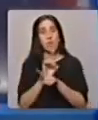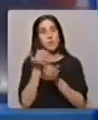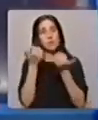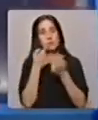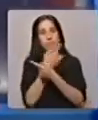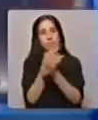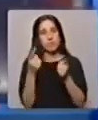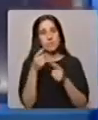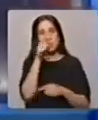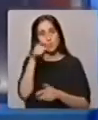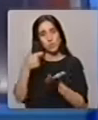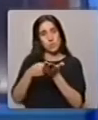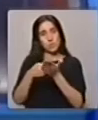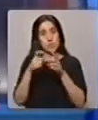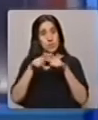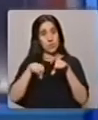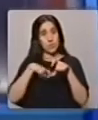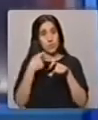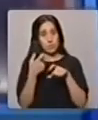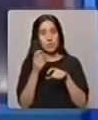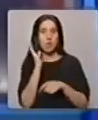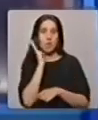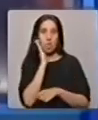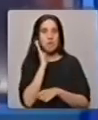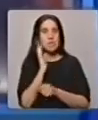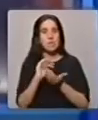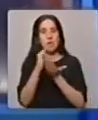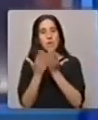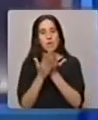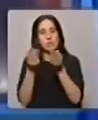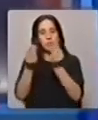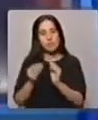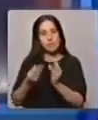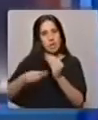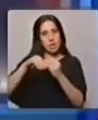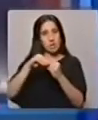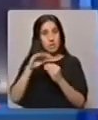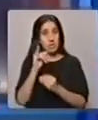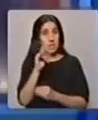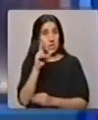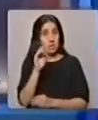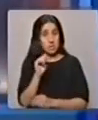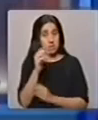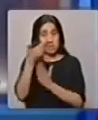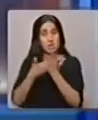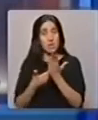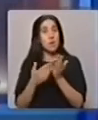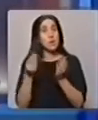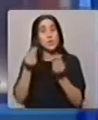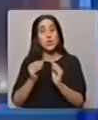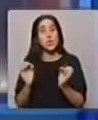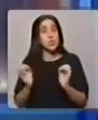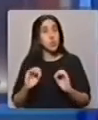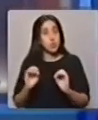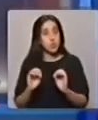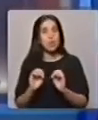que utilizam os recibos verdes são obrigados a preencher um anexo extra na declaração de IRS. Se não o fizerem, podem ter